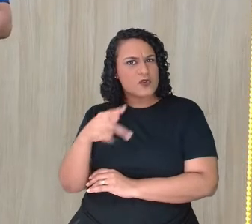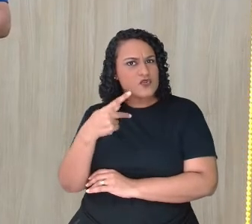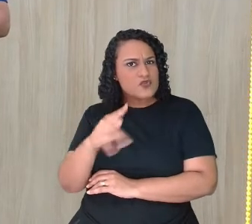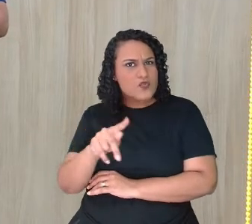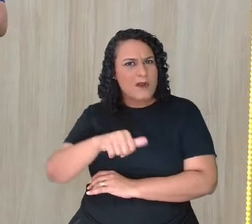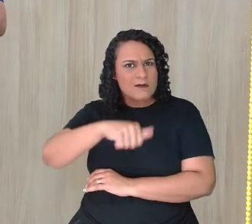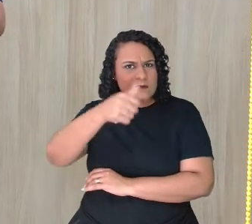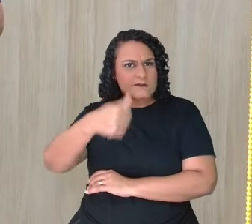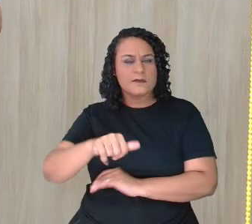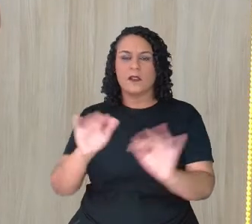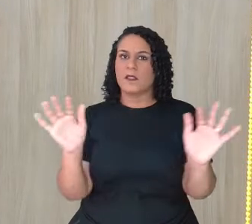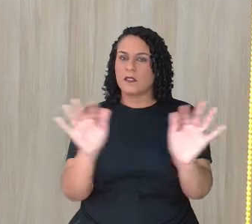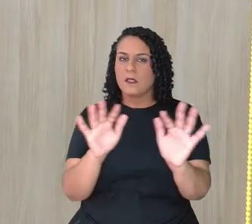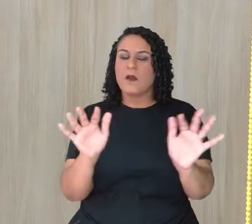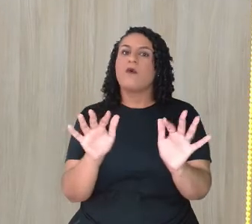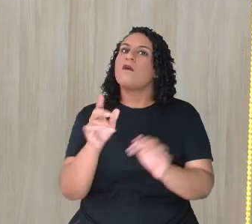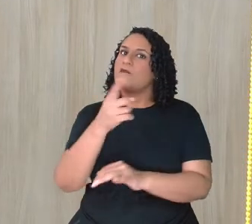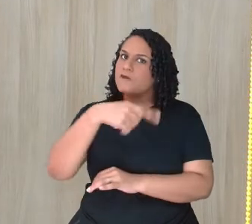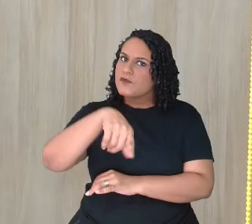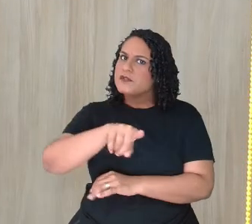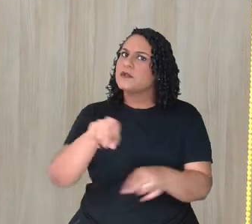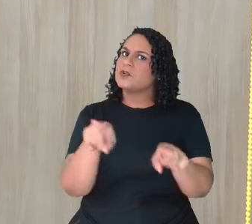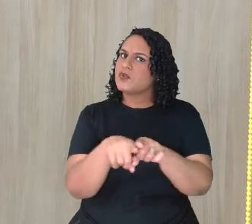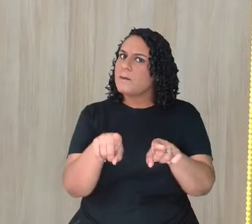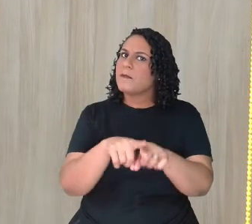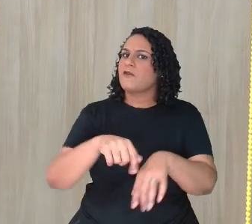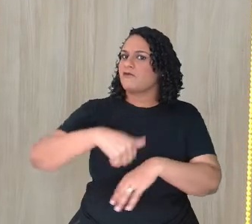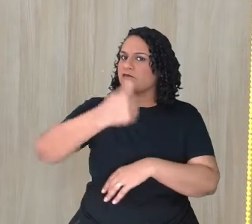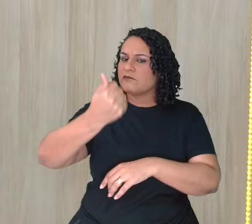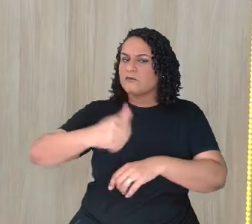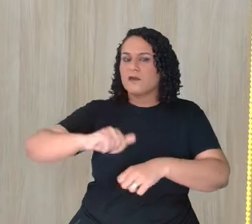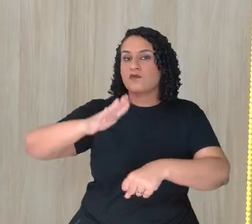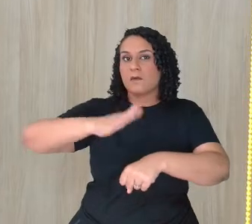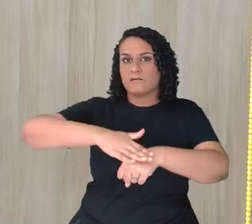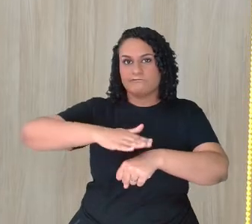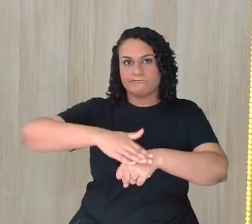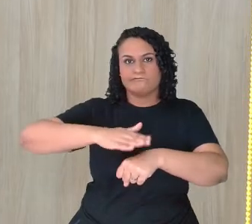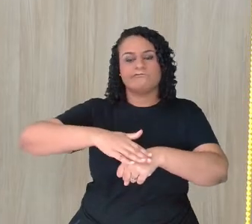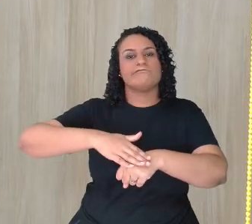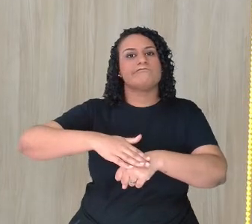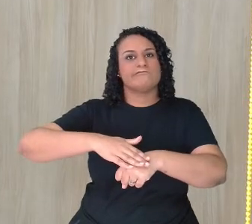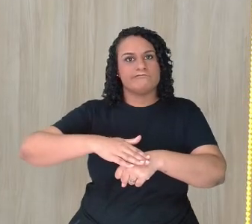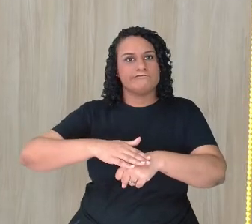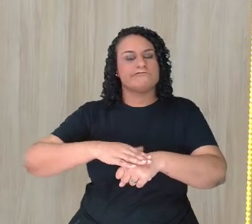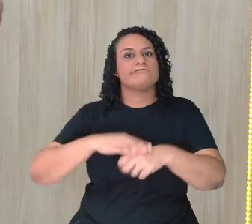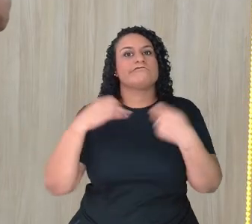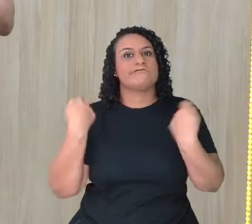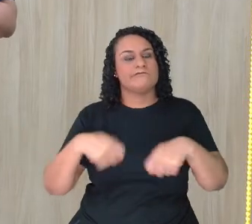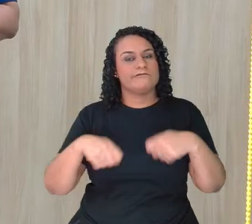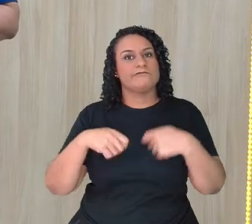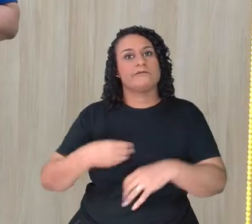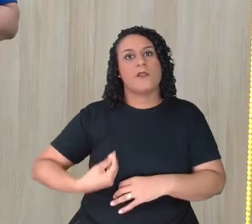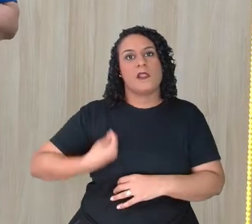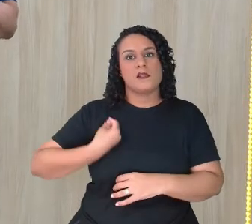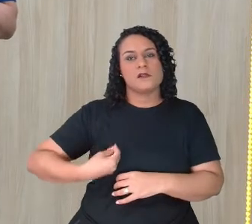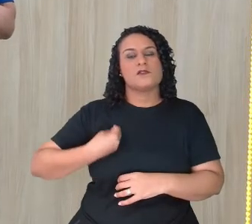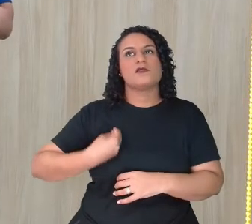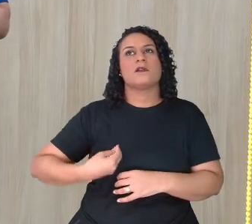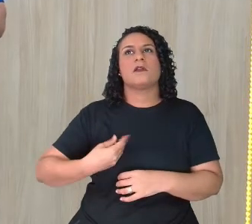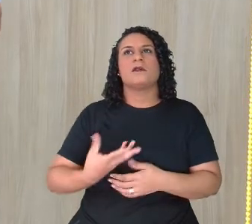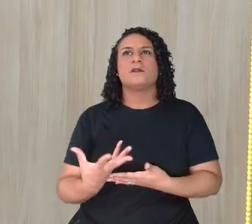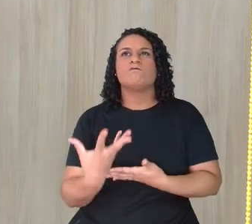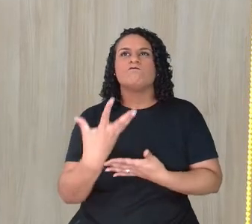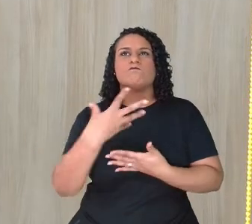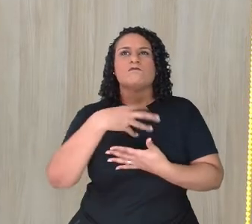tá? Ela deve ser feita por você. E aí deve-se existir dentro de nós o desejo